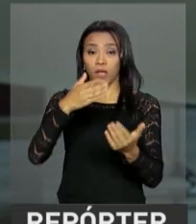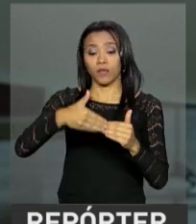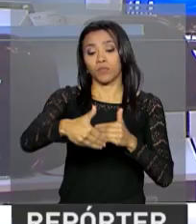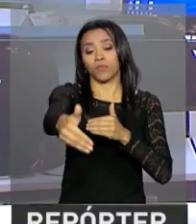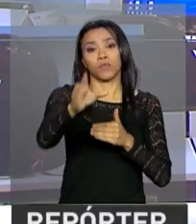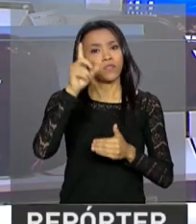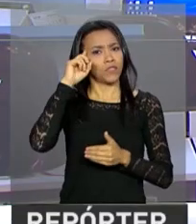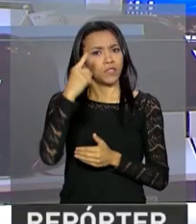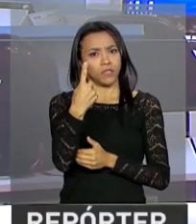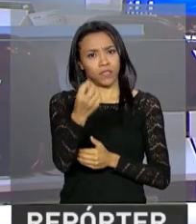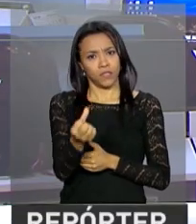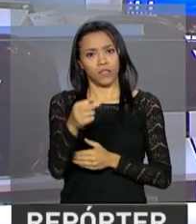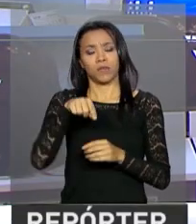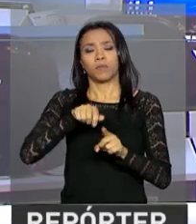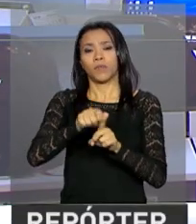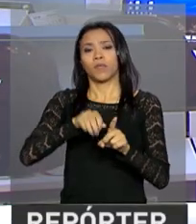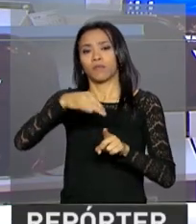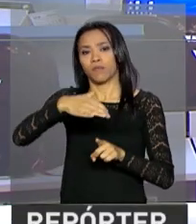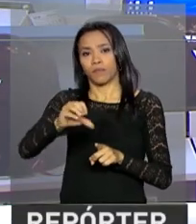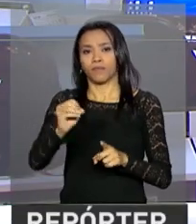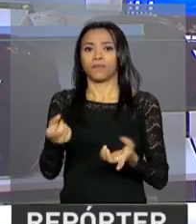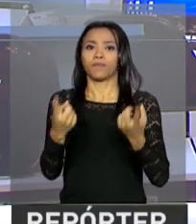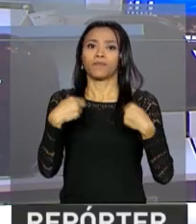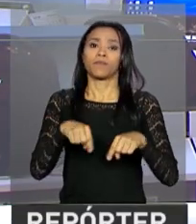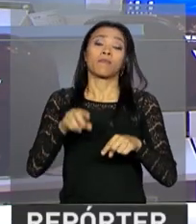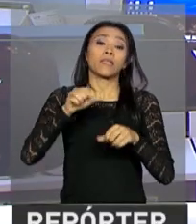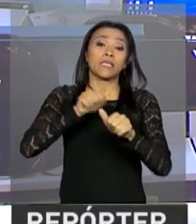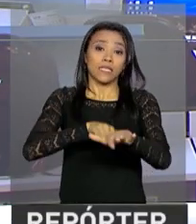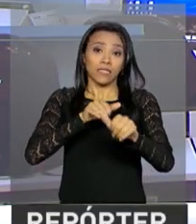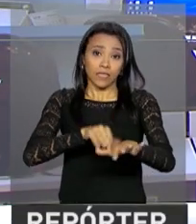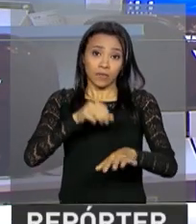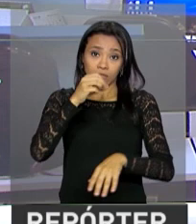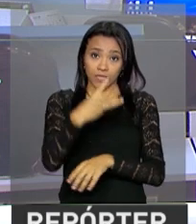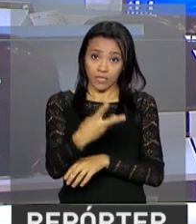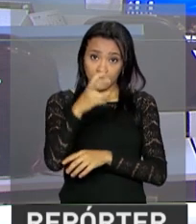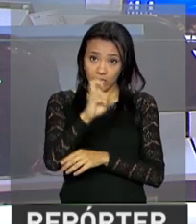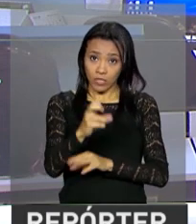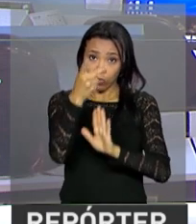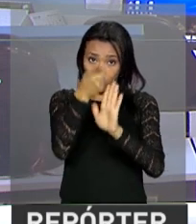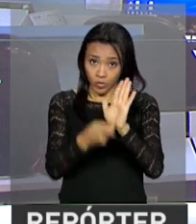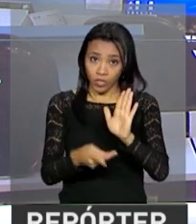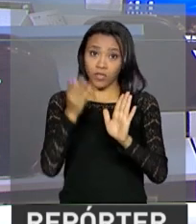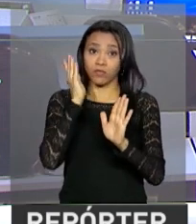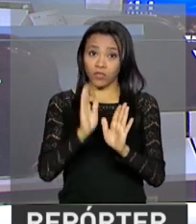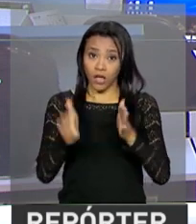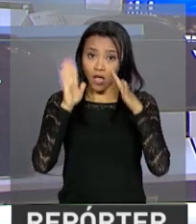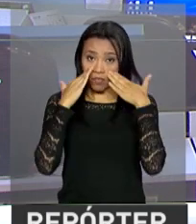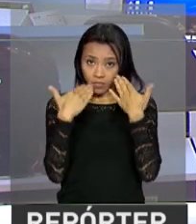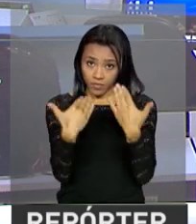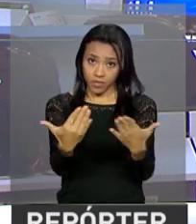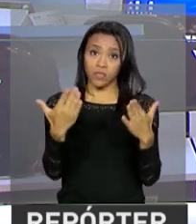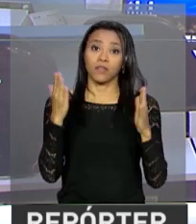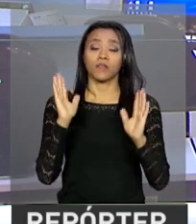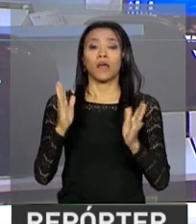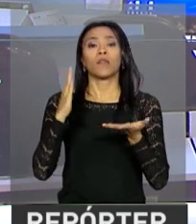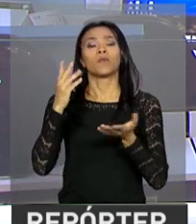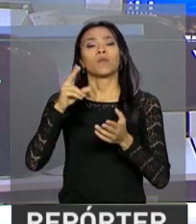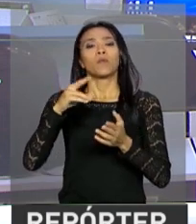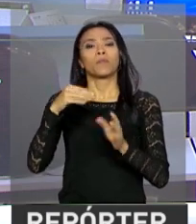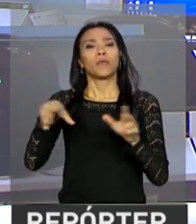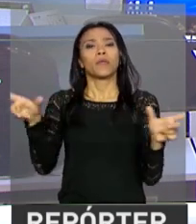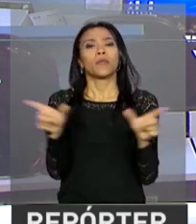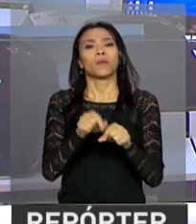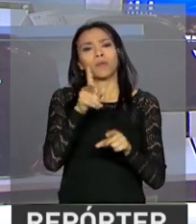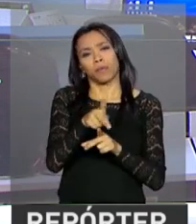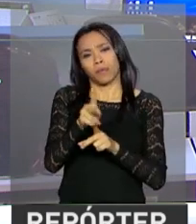março. Em setembro do ano passado, 35 projetos de concessão já haviam sido apresentados pelo Programa de Parcerias